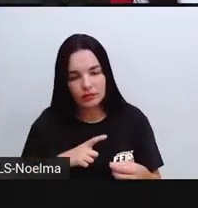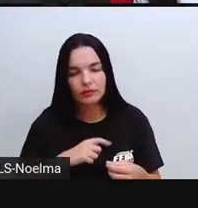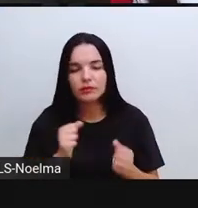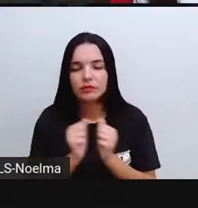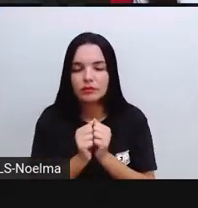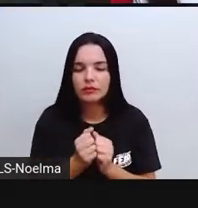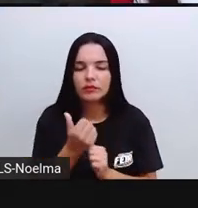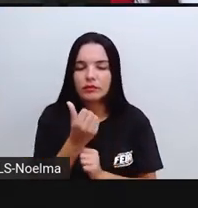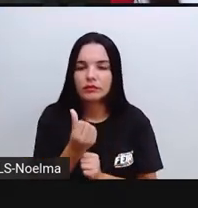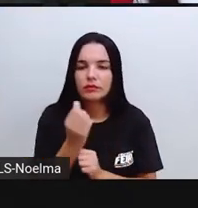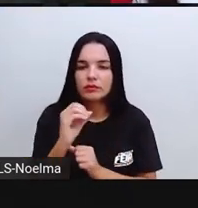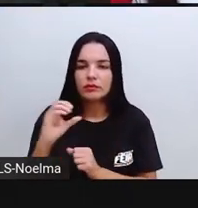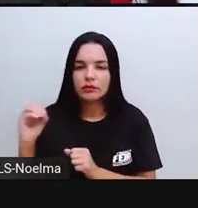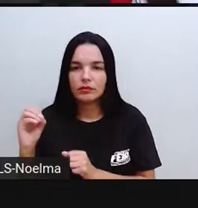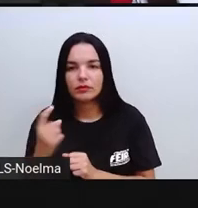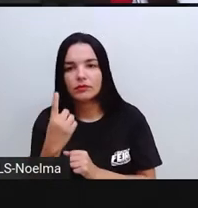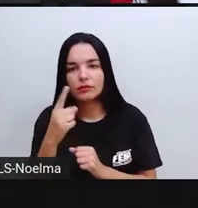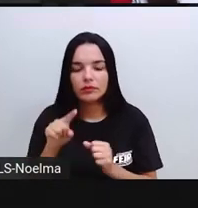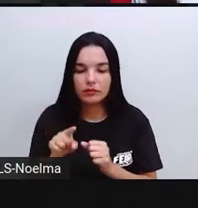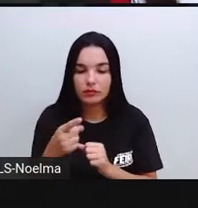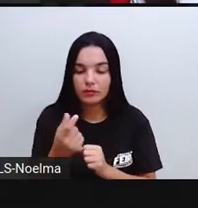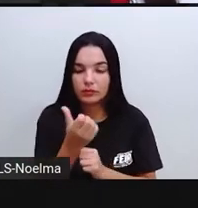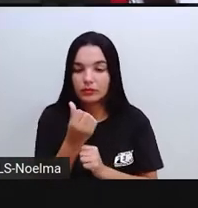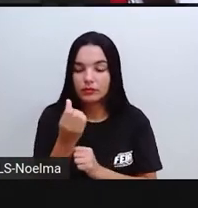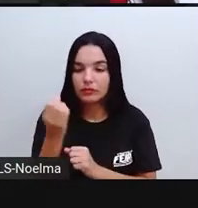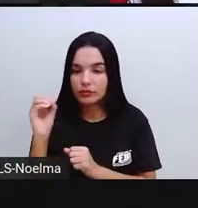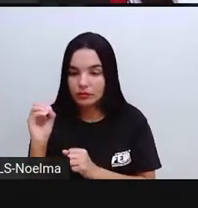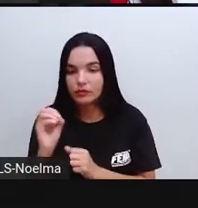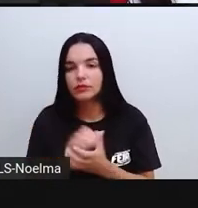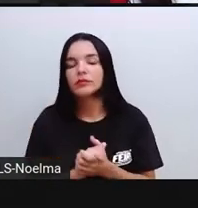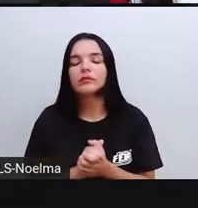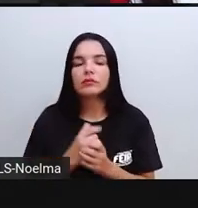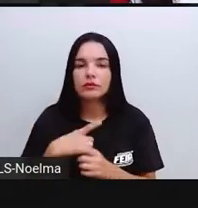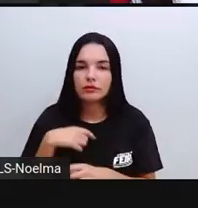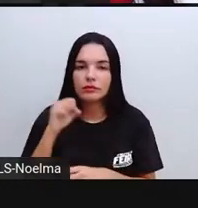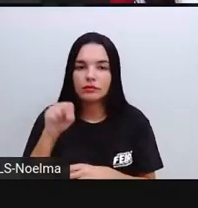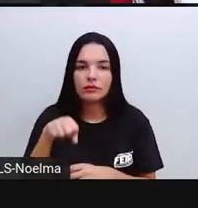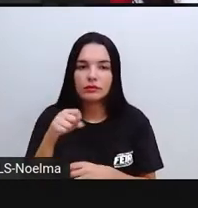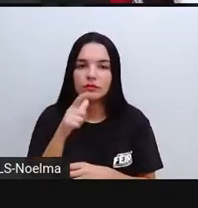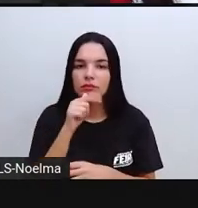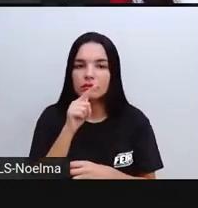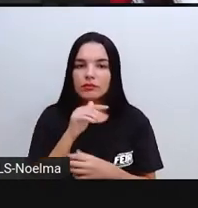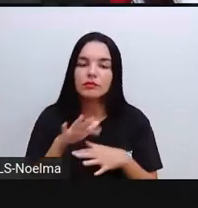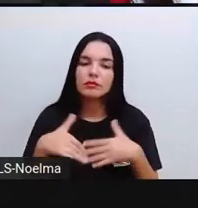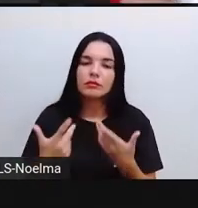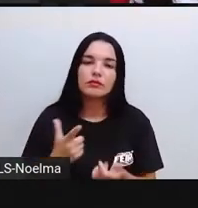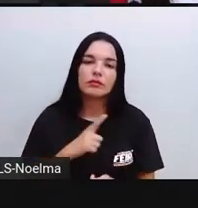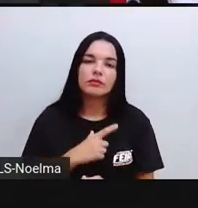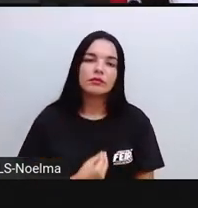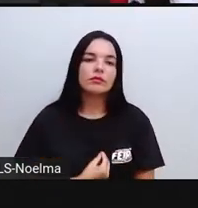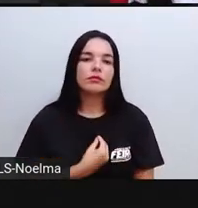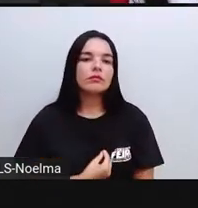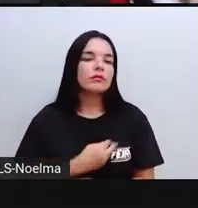600 também mas 1.600 que a quantidade que ela vai precisar de água então existem aí várias